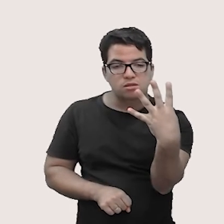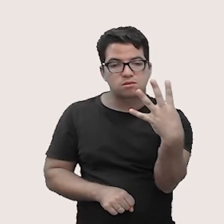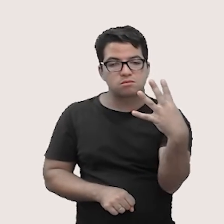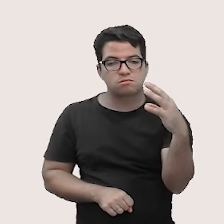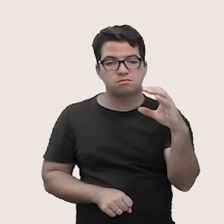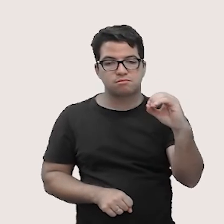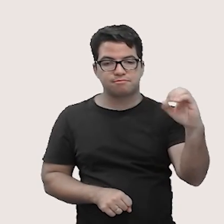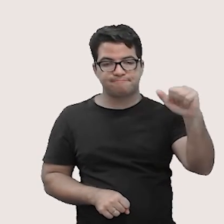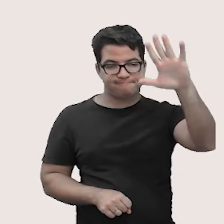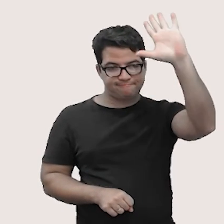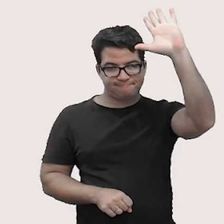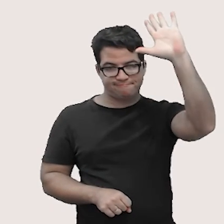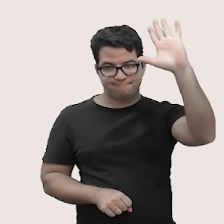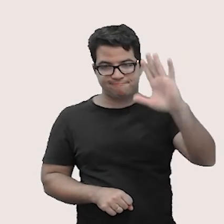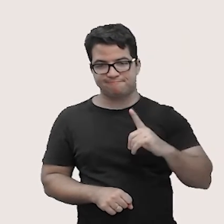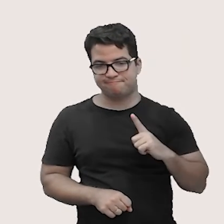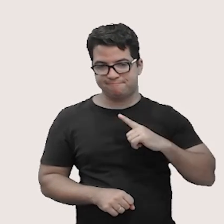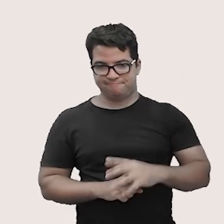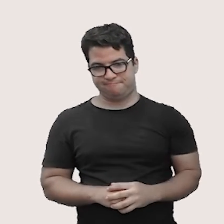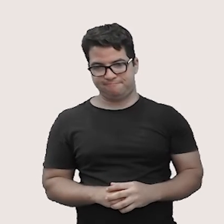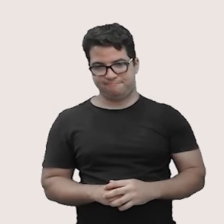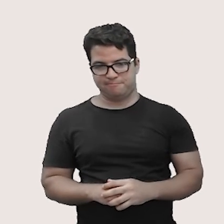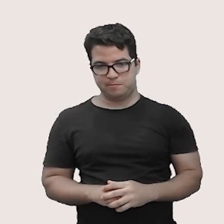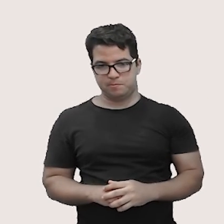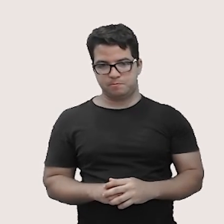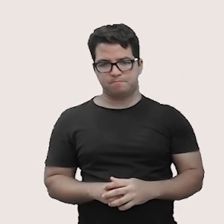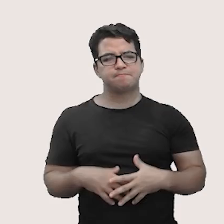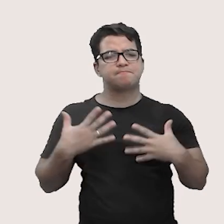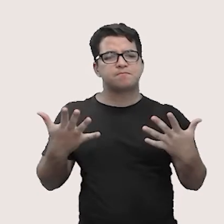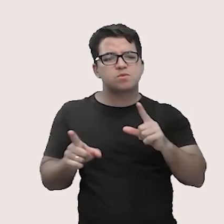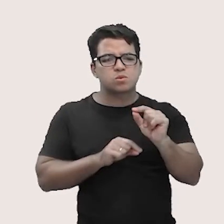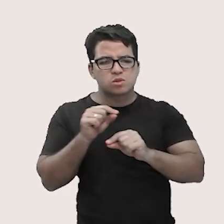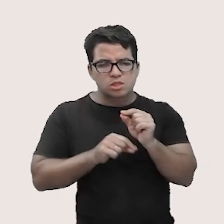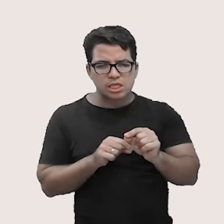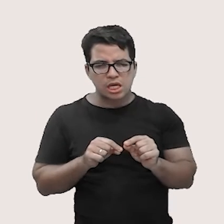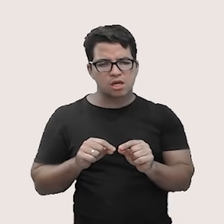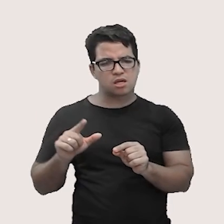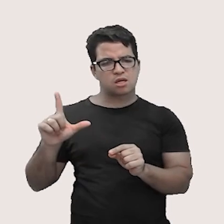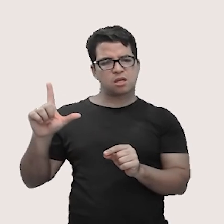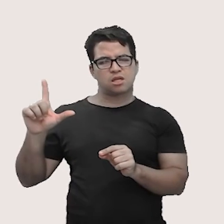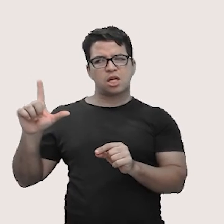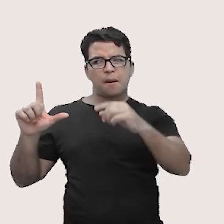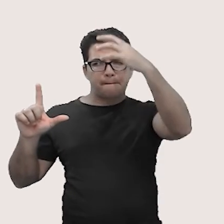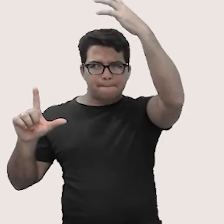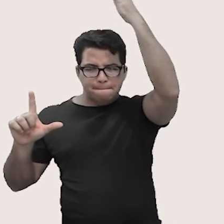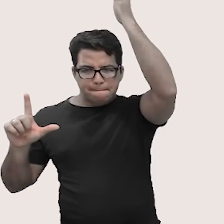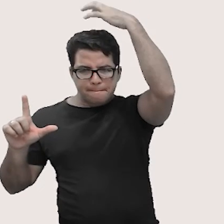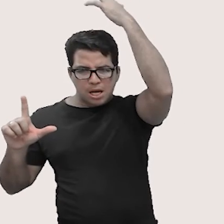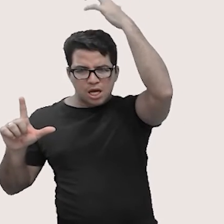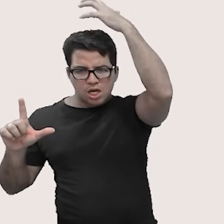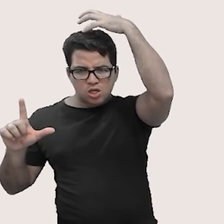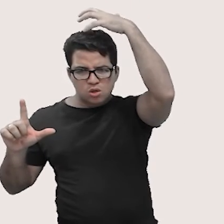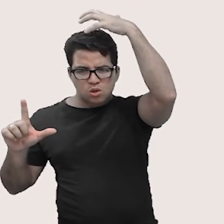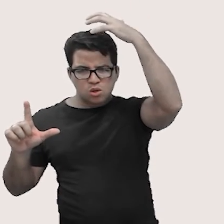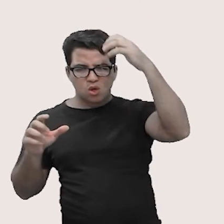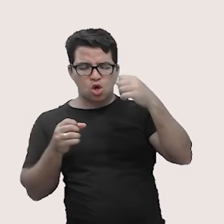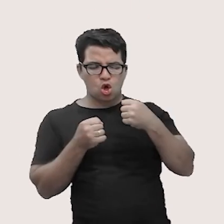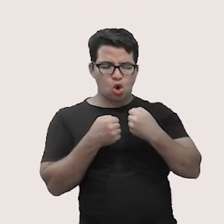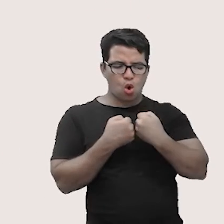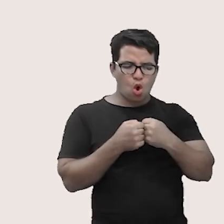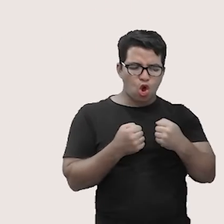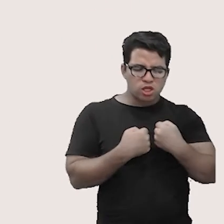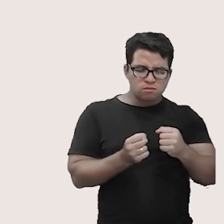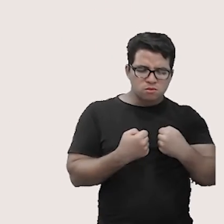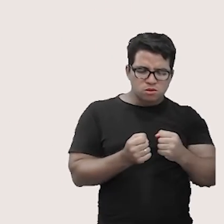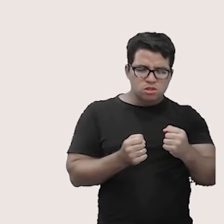relação dos vocábulos shower, bus e homeless. Banho, ônibus e moradores de rua. No